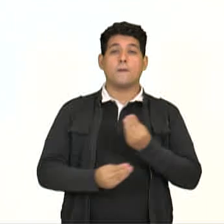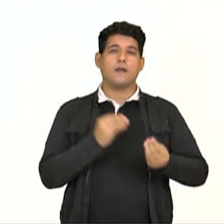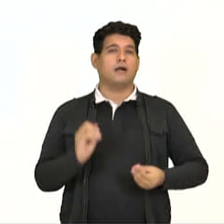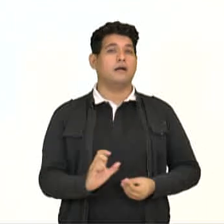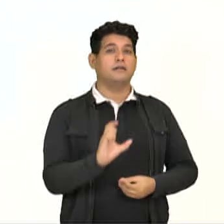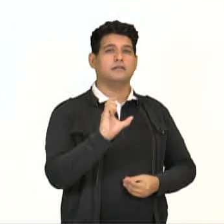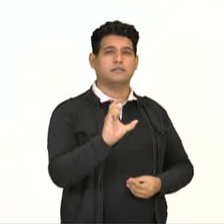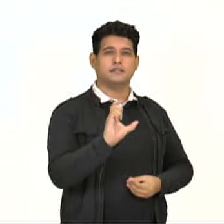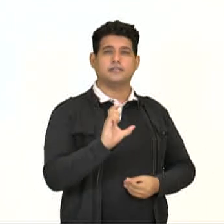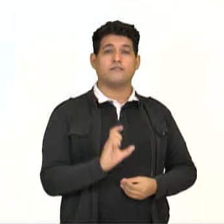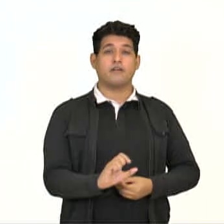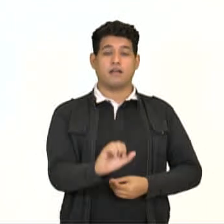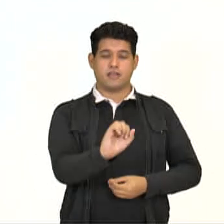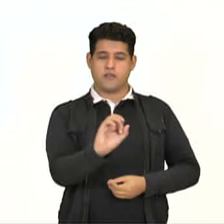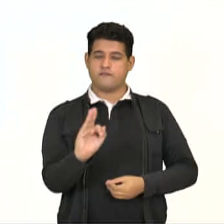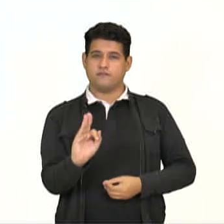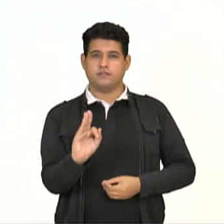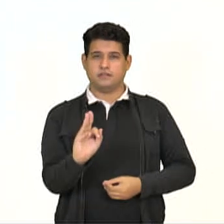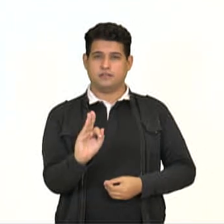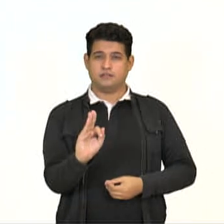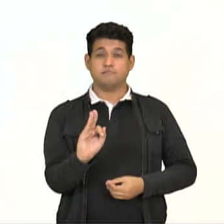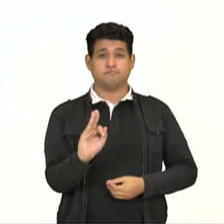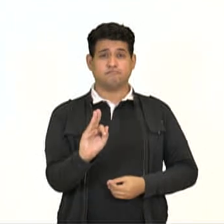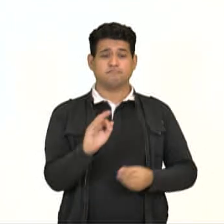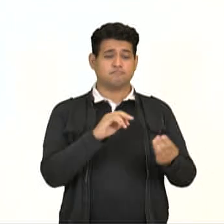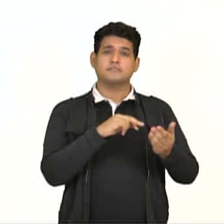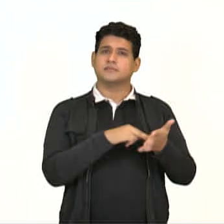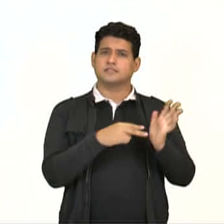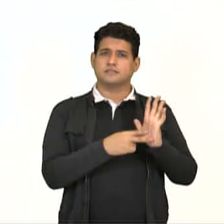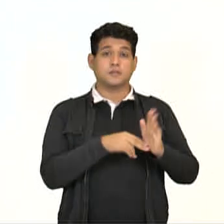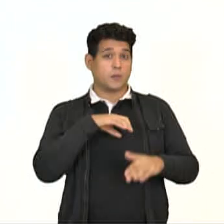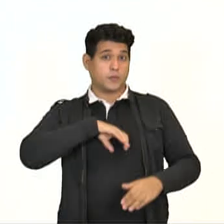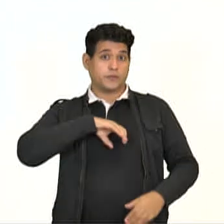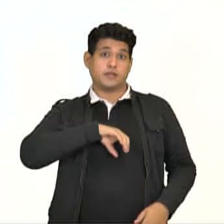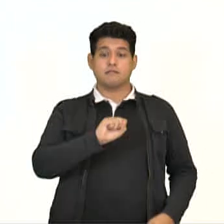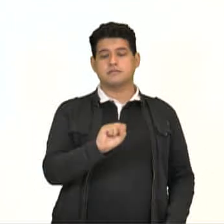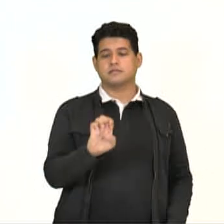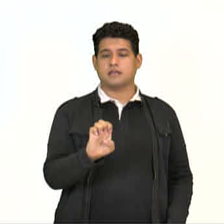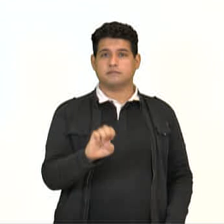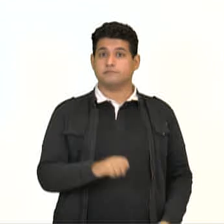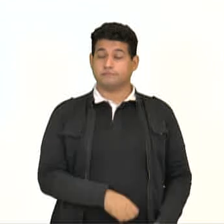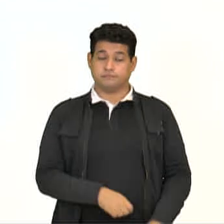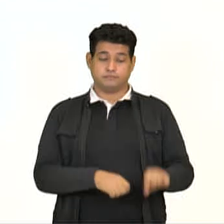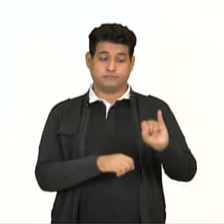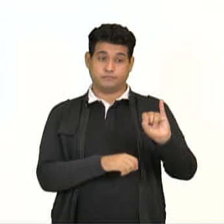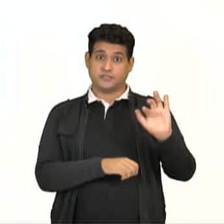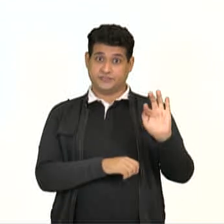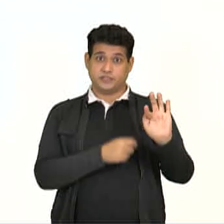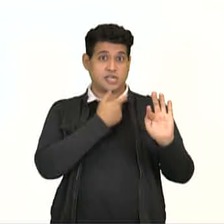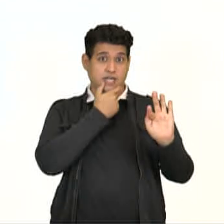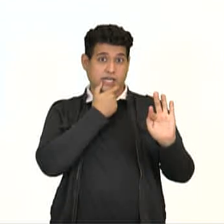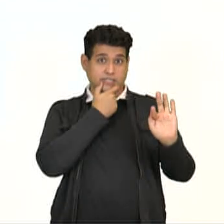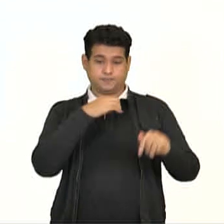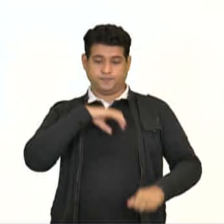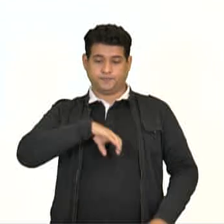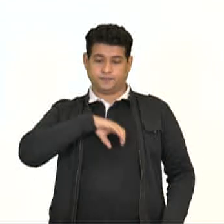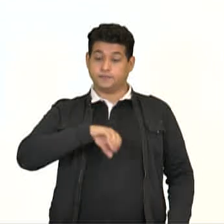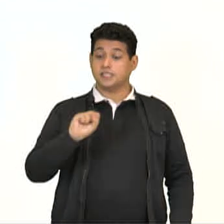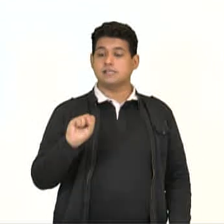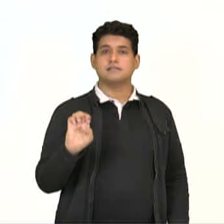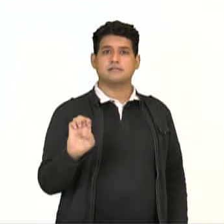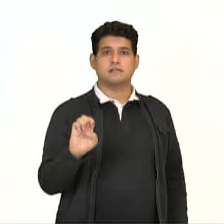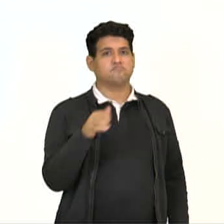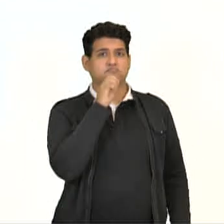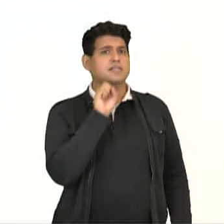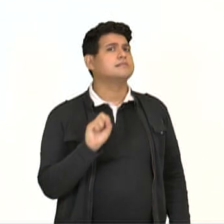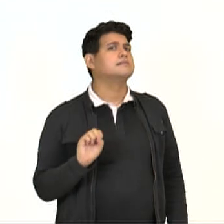palavra if, com a palavra se. Tá? Então, normalmente, ela vem com essa palavrinha, o